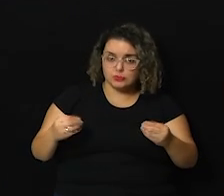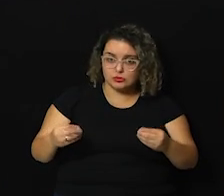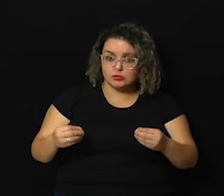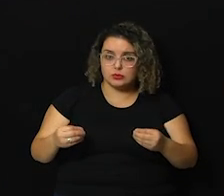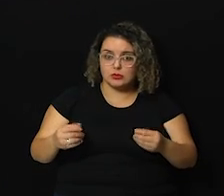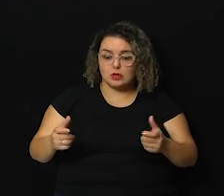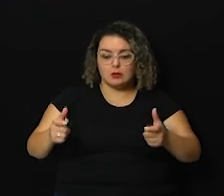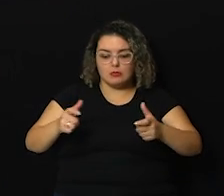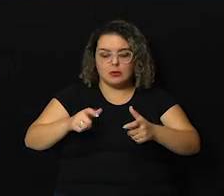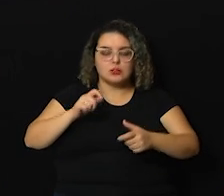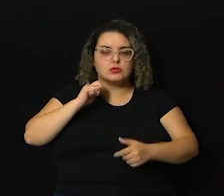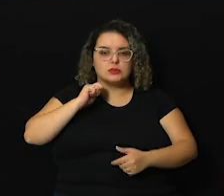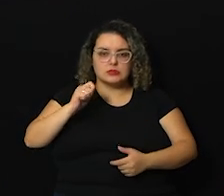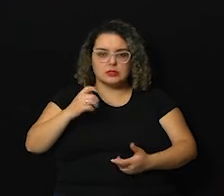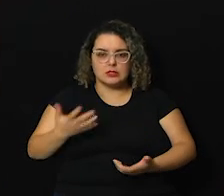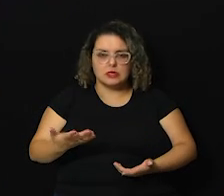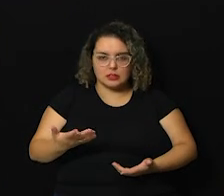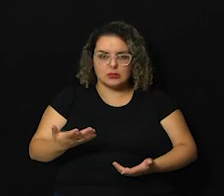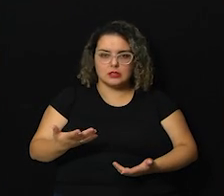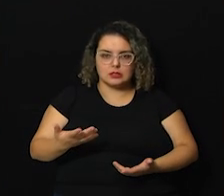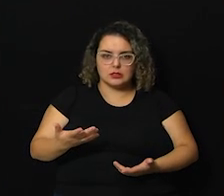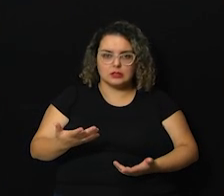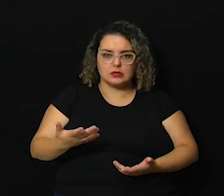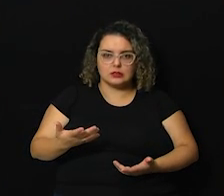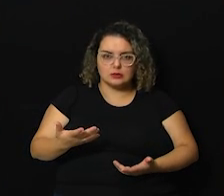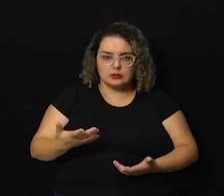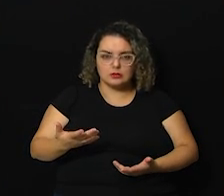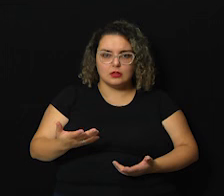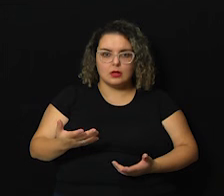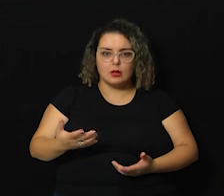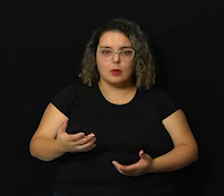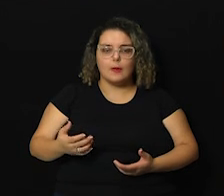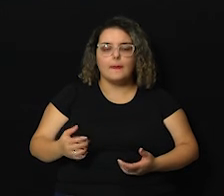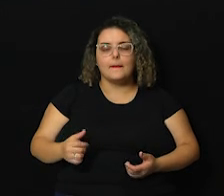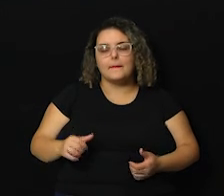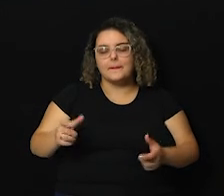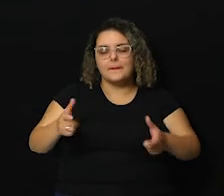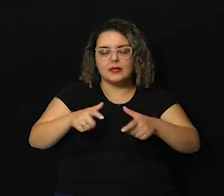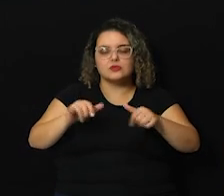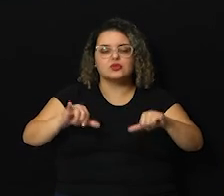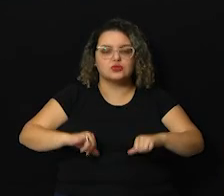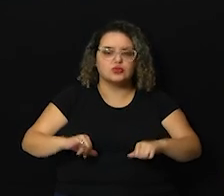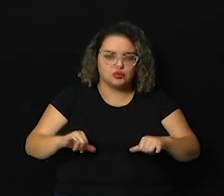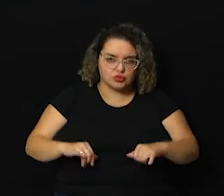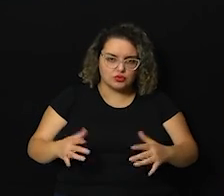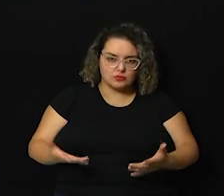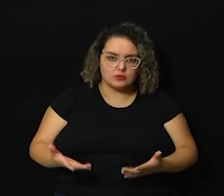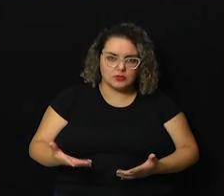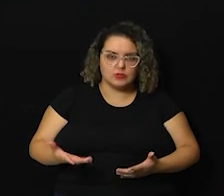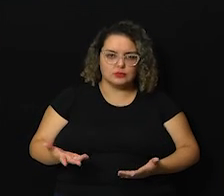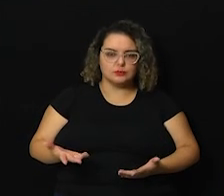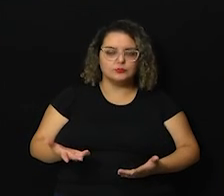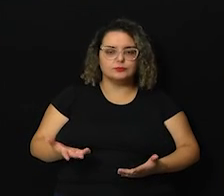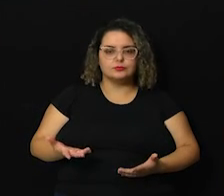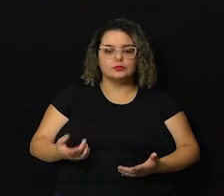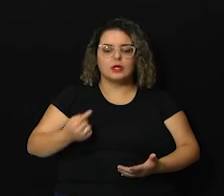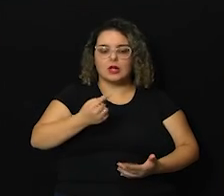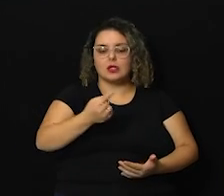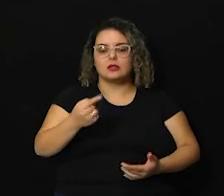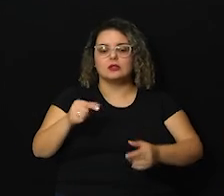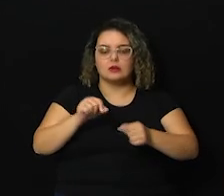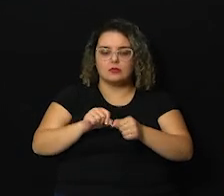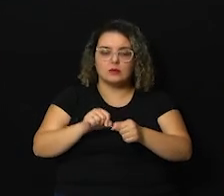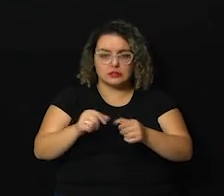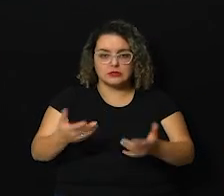menos sacrifício do indivíduo, menos custo à sociedade, não é? E é isso que tem que ficar na nossa consciência. Cada um tem que fazer